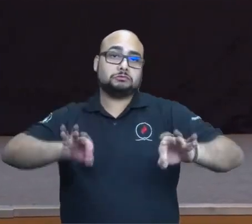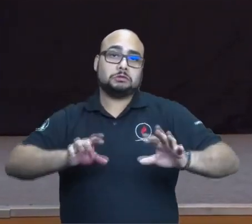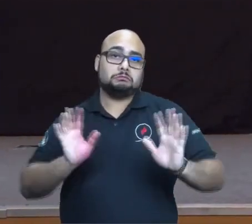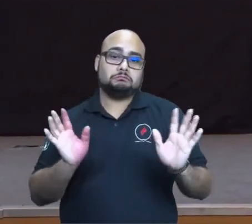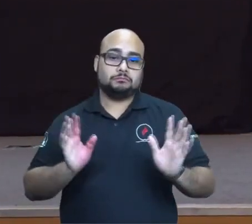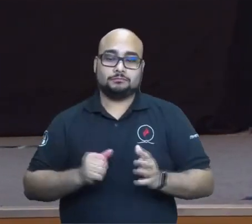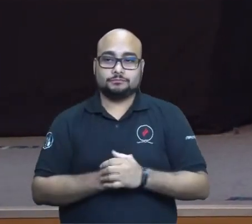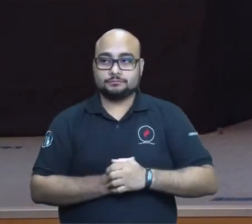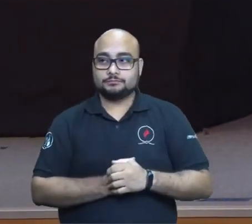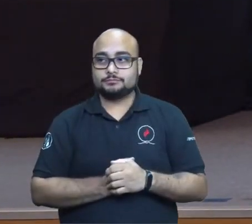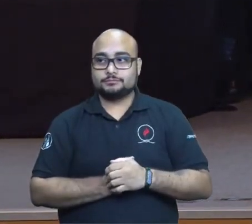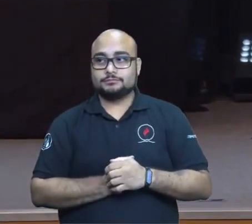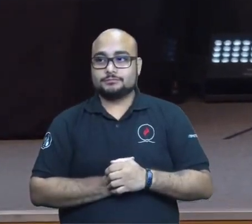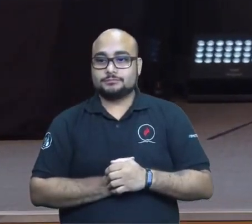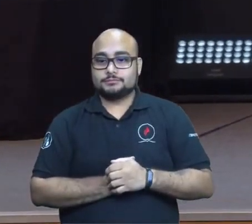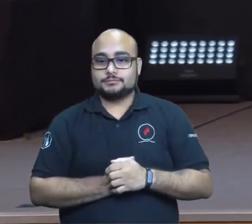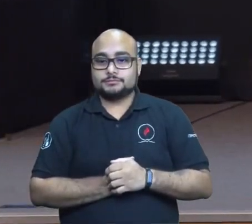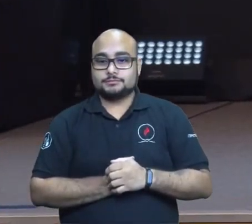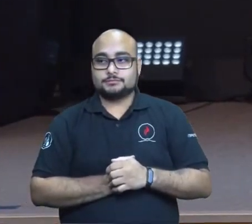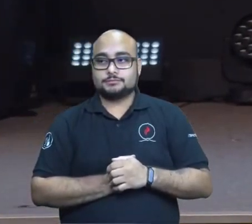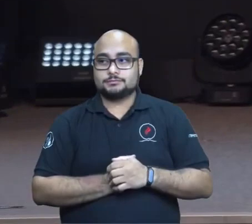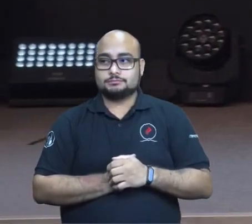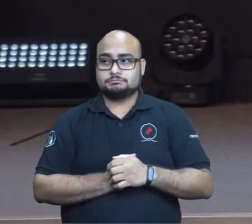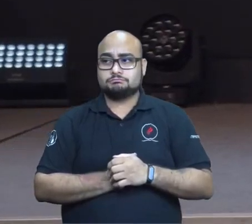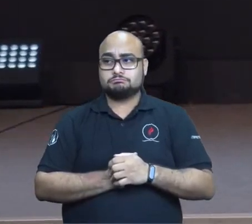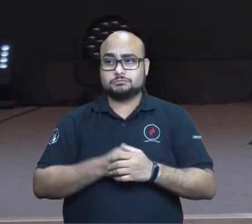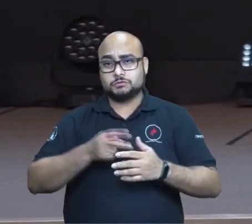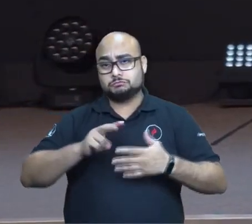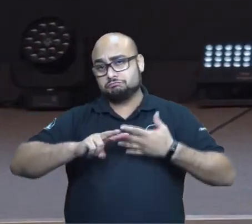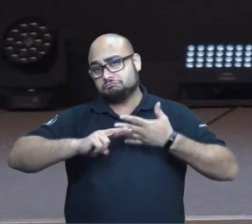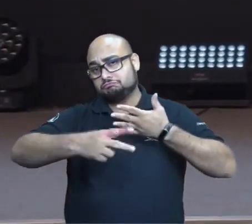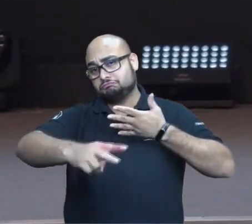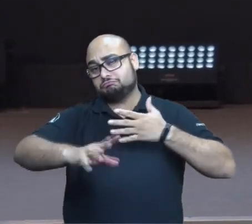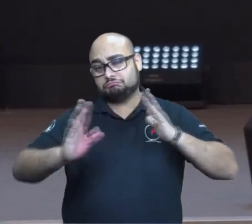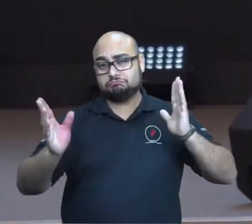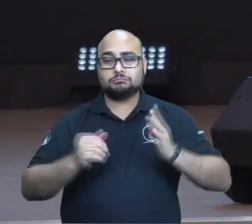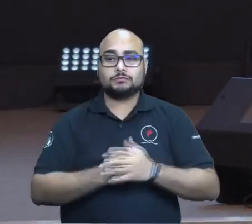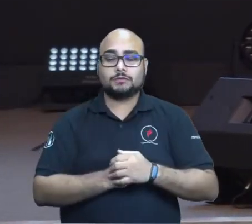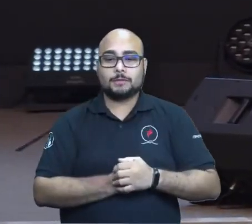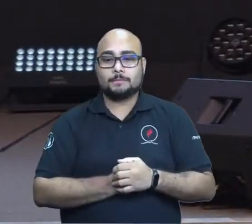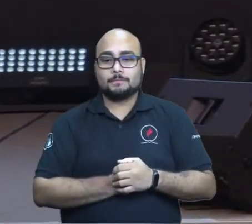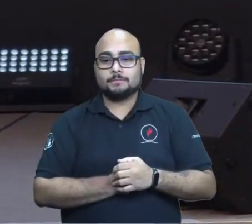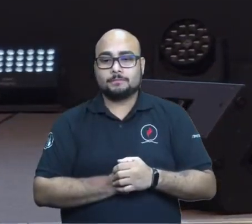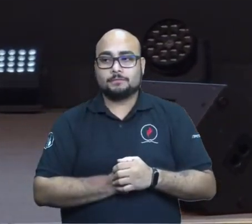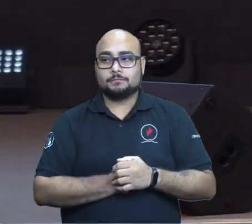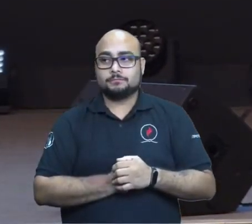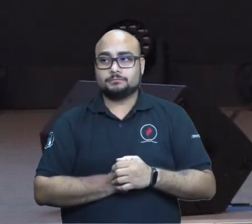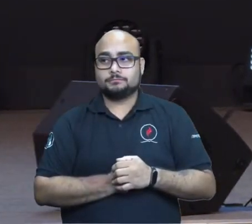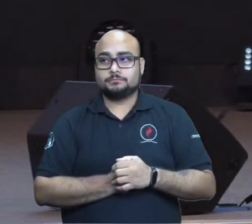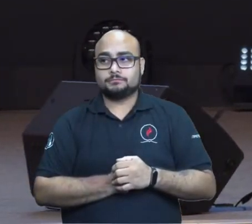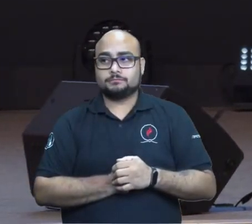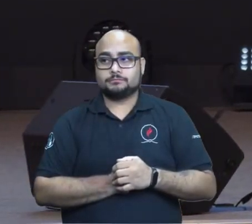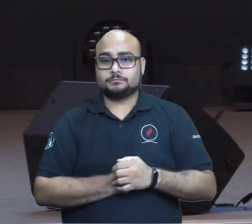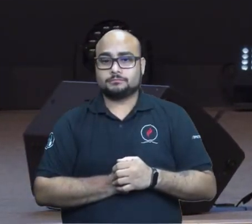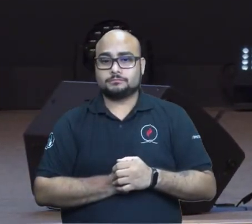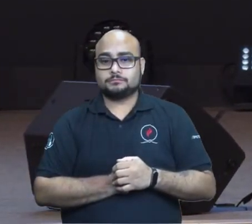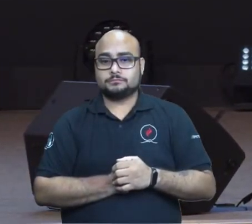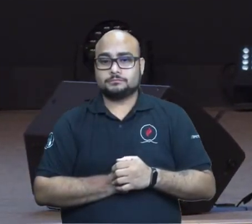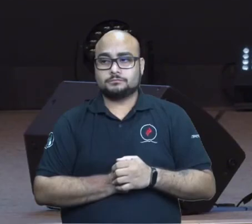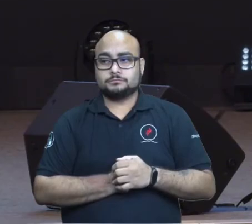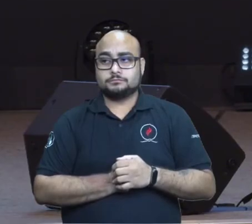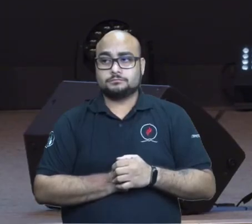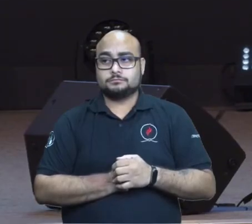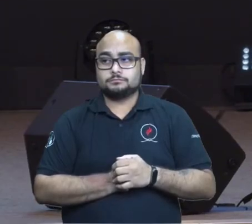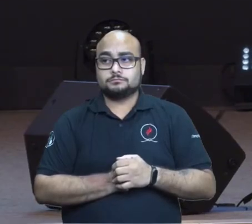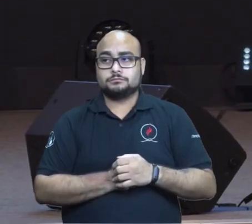amarra ferragem para o outro lado e por aí ele vai canteiro de obra esses dias Inclusive eu tive no canteiro de obras né E aí canteiro de obras É bem